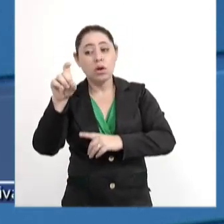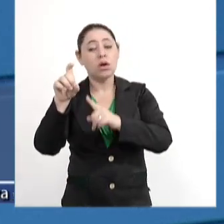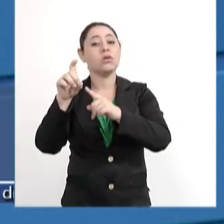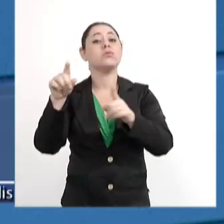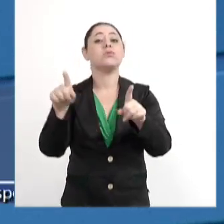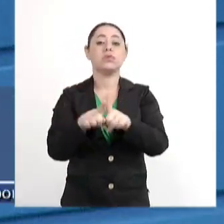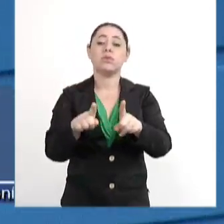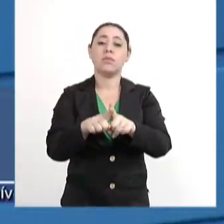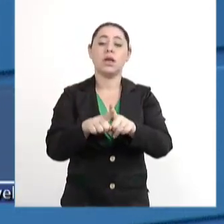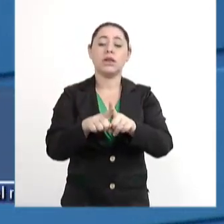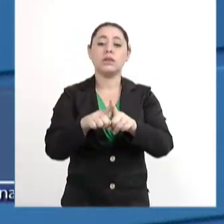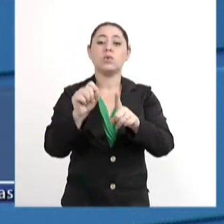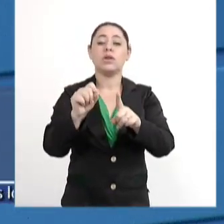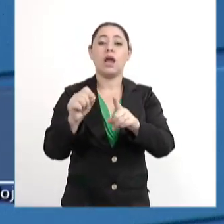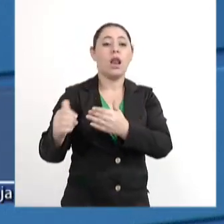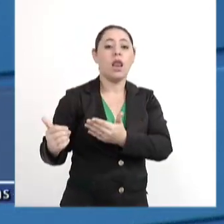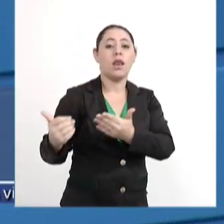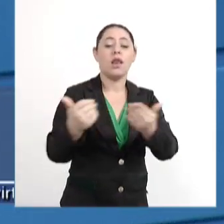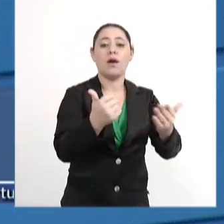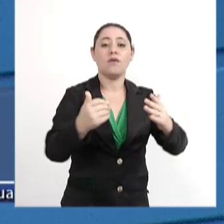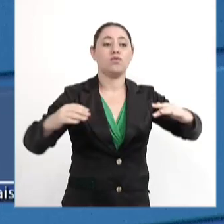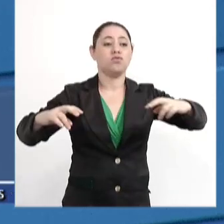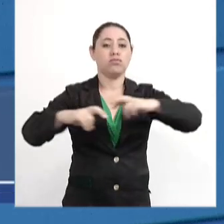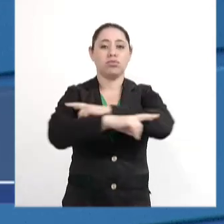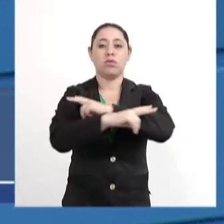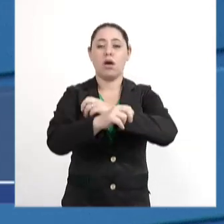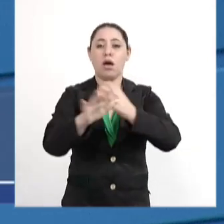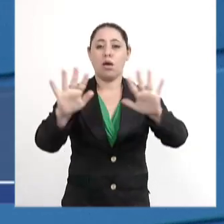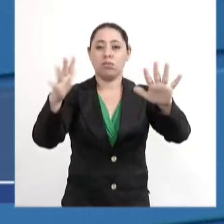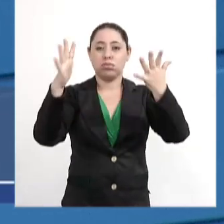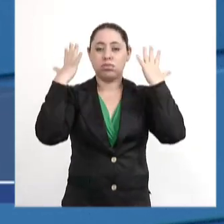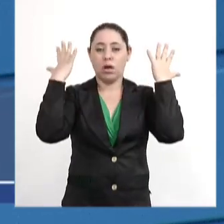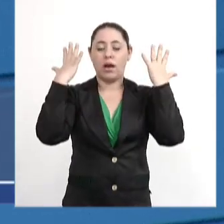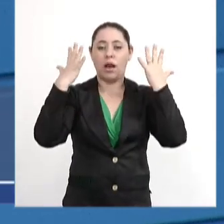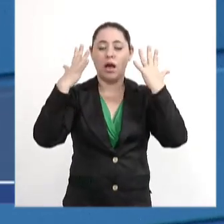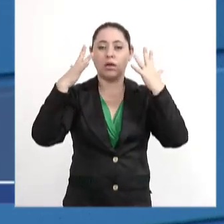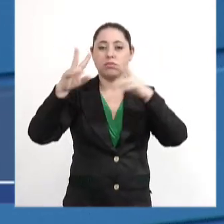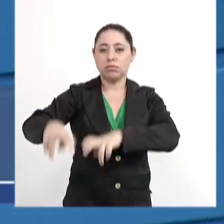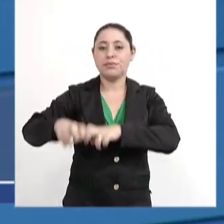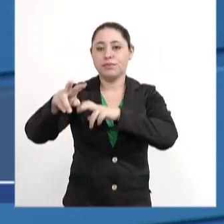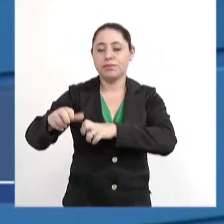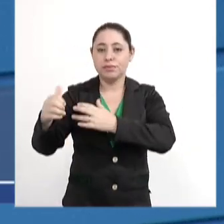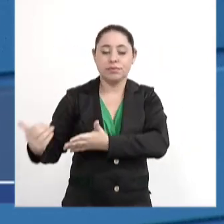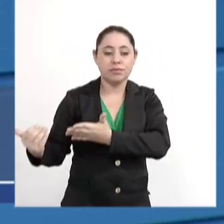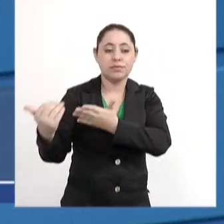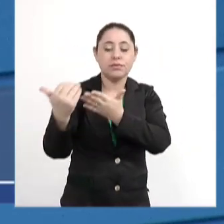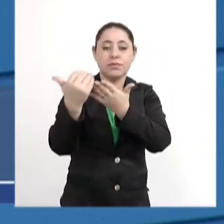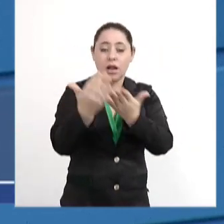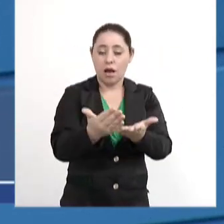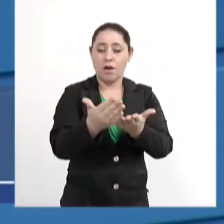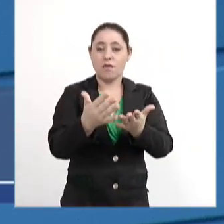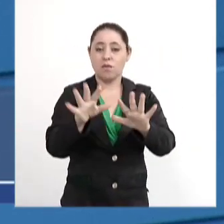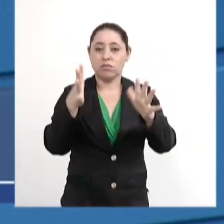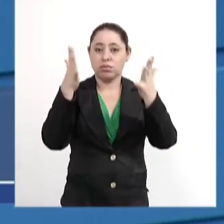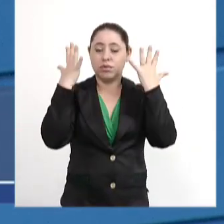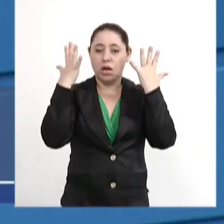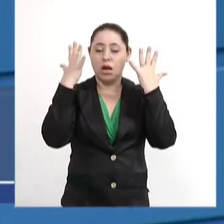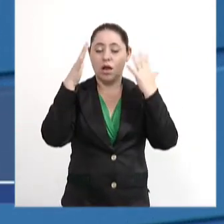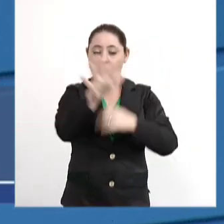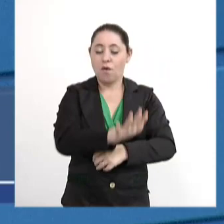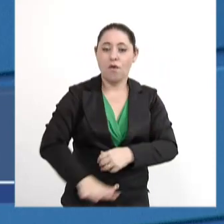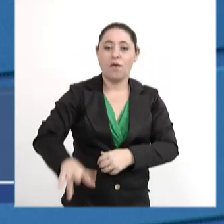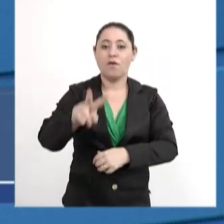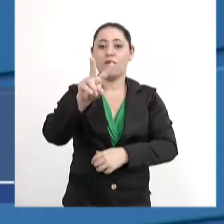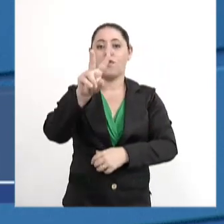principalmente no escoamento da produção agrícola e agropecuária daquela importante região do Vale